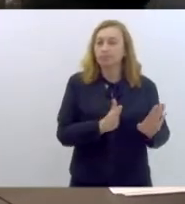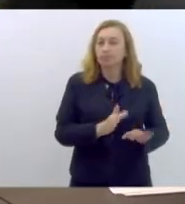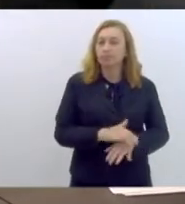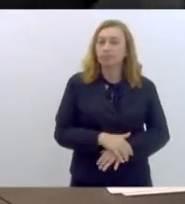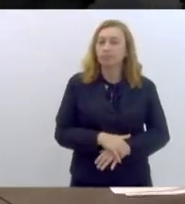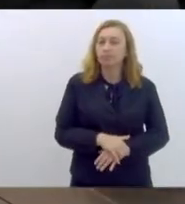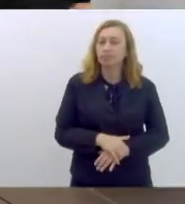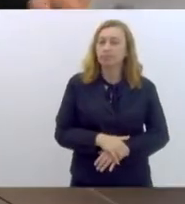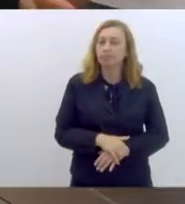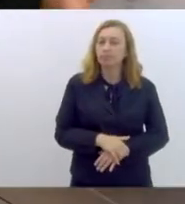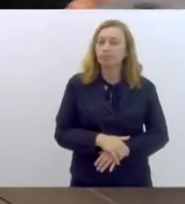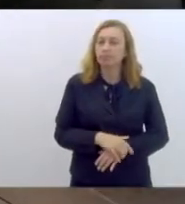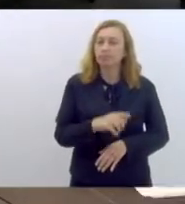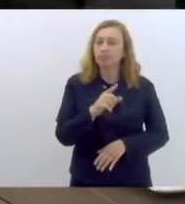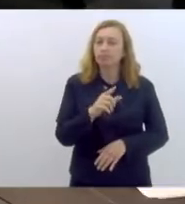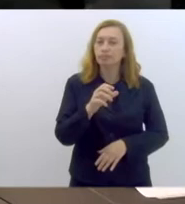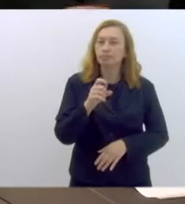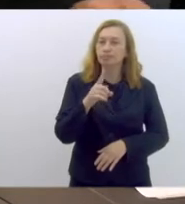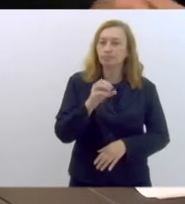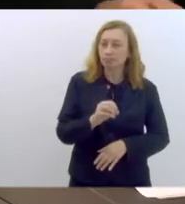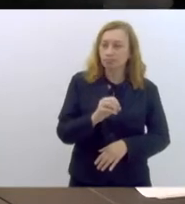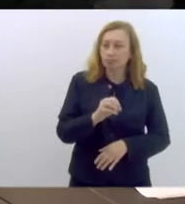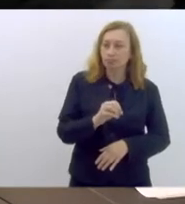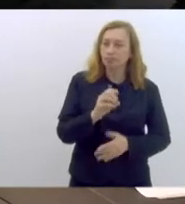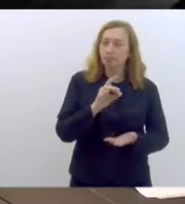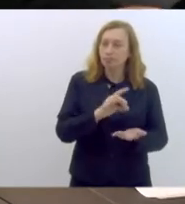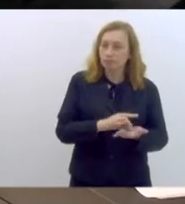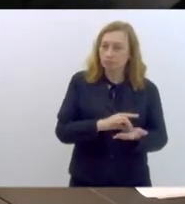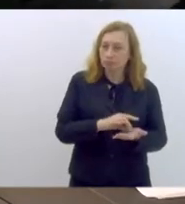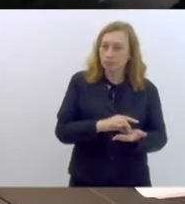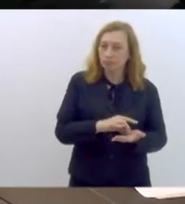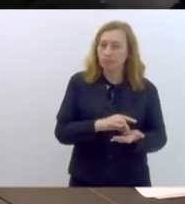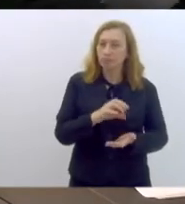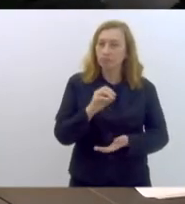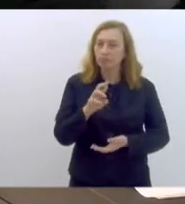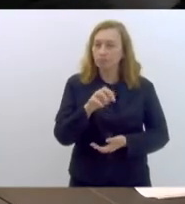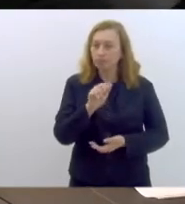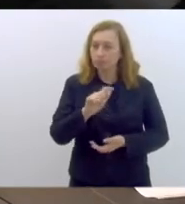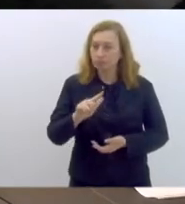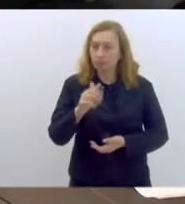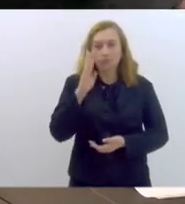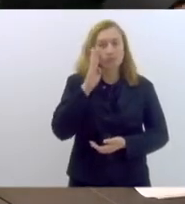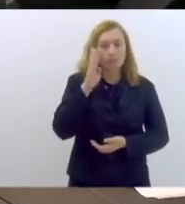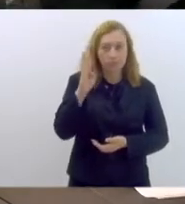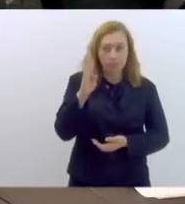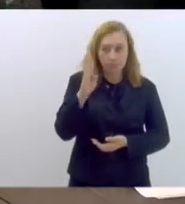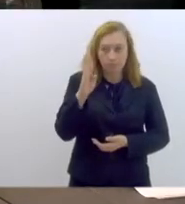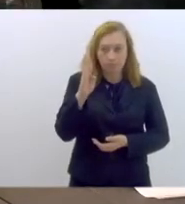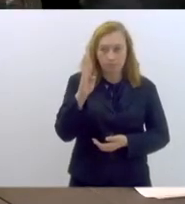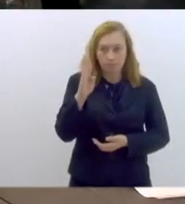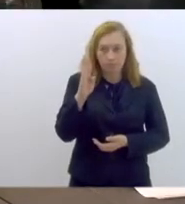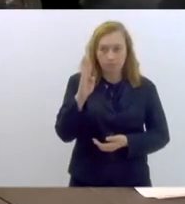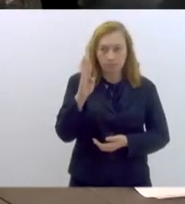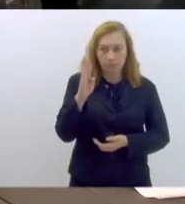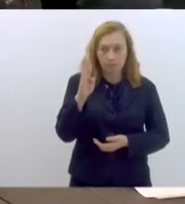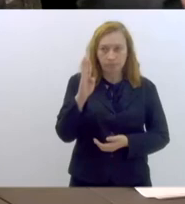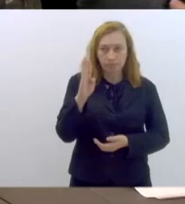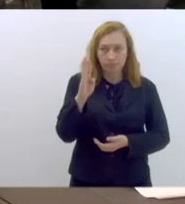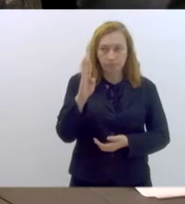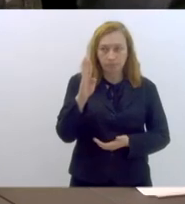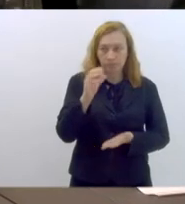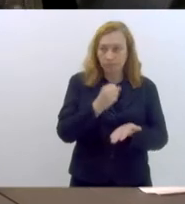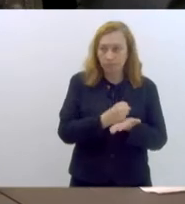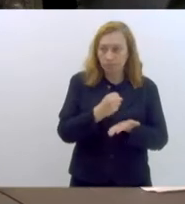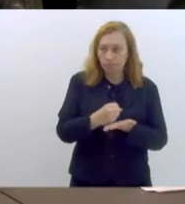Então, vamos lá. Essa parte, o saldo operacional original, é a parte principal, a evolução do saldo devedor do